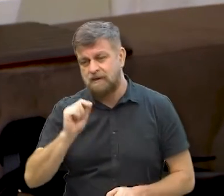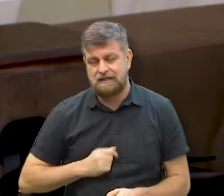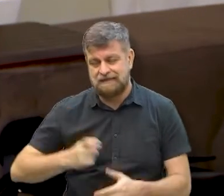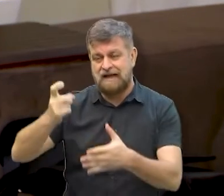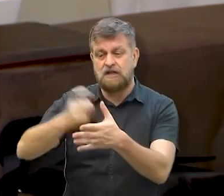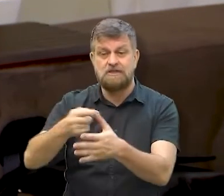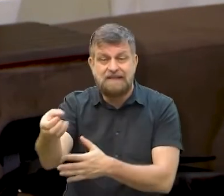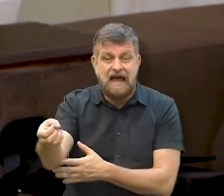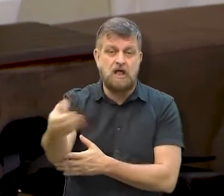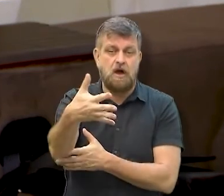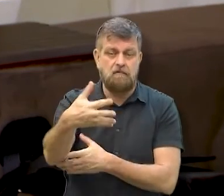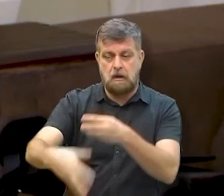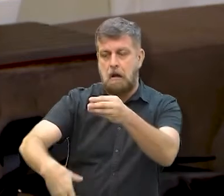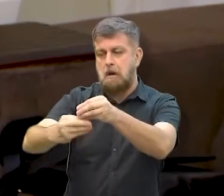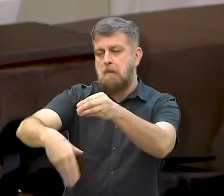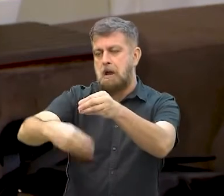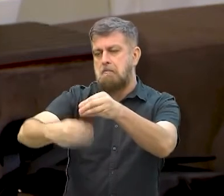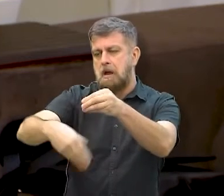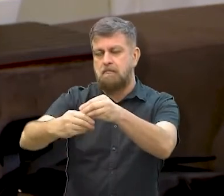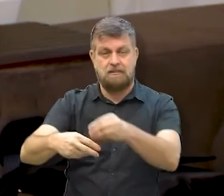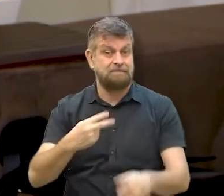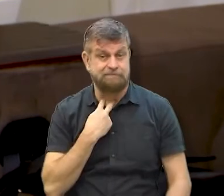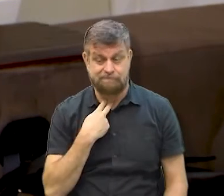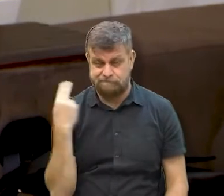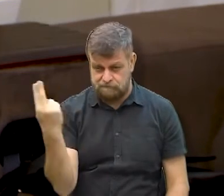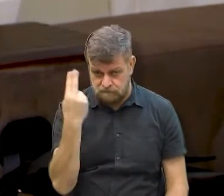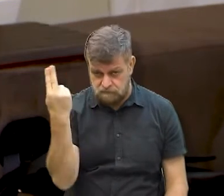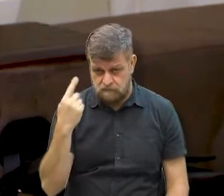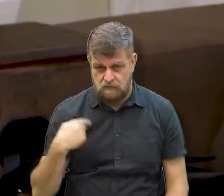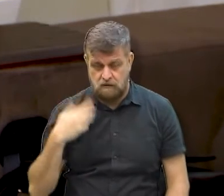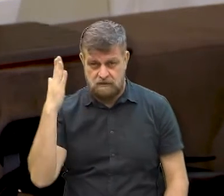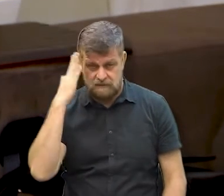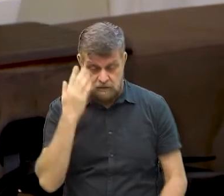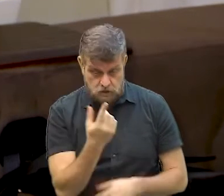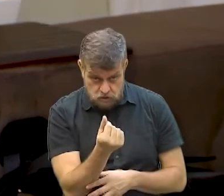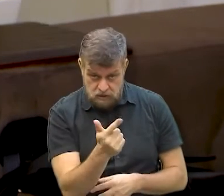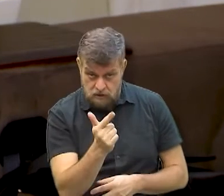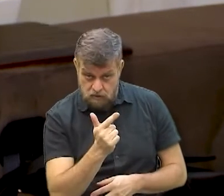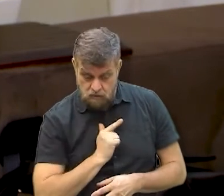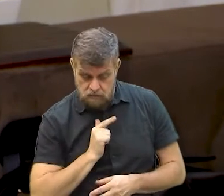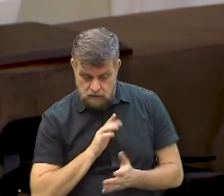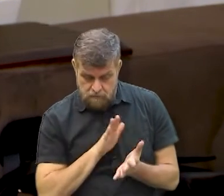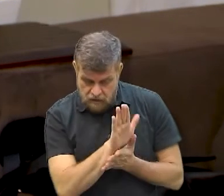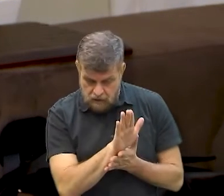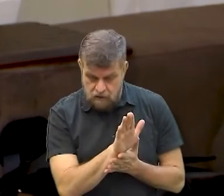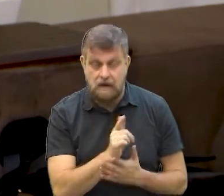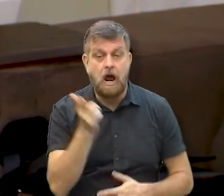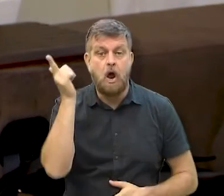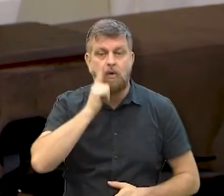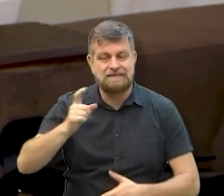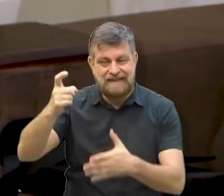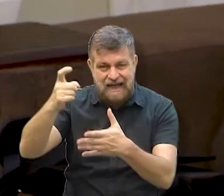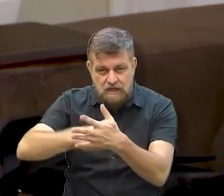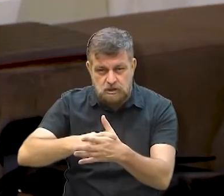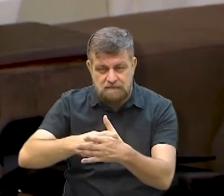fazendo novas dívidas. A partir daí, eu consigo identificar quanto dinheiro eu tenho sobrando para poder